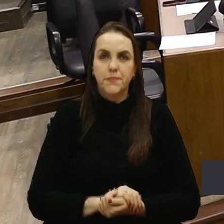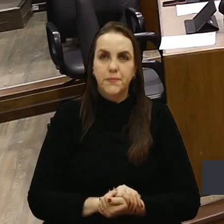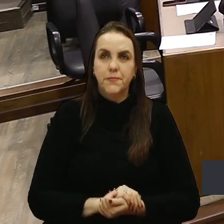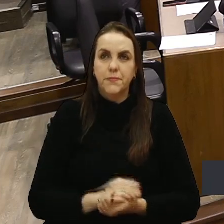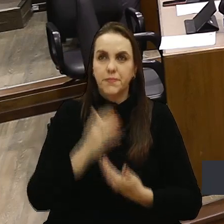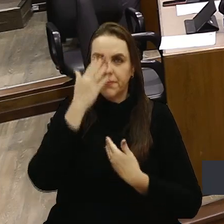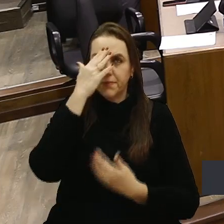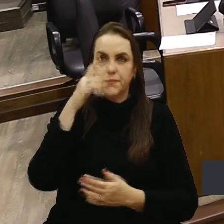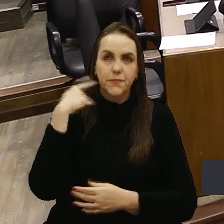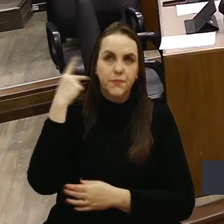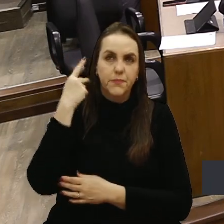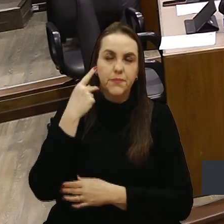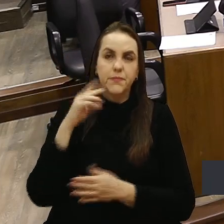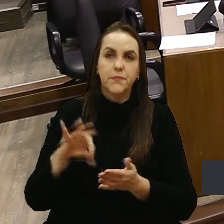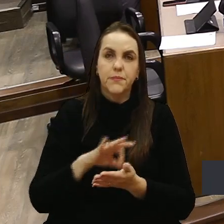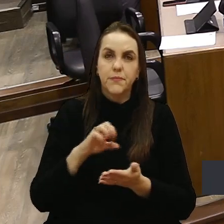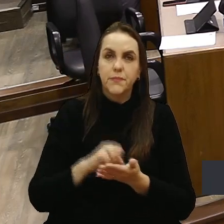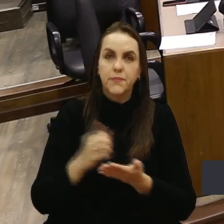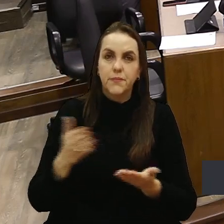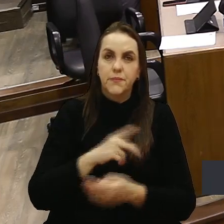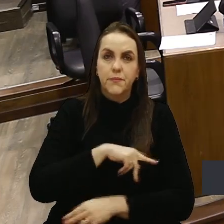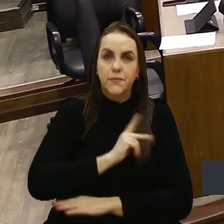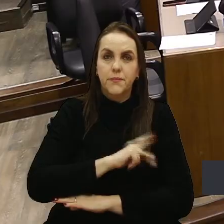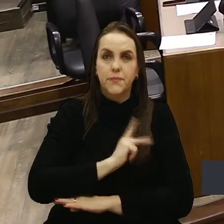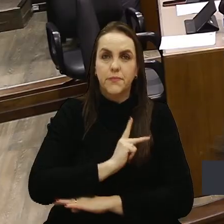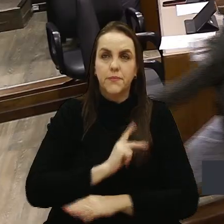inscrito, o vereador Pedro Rodrigues.